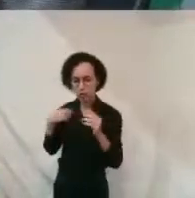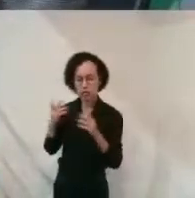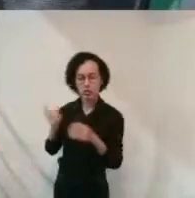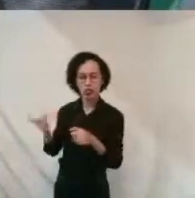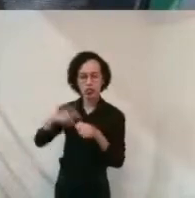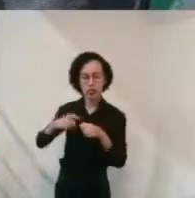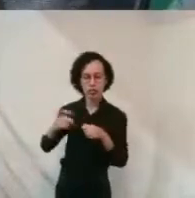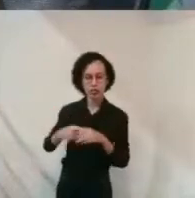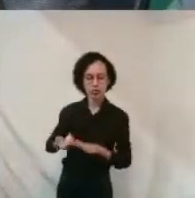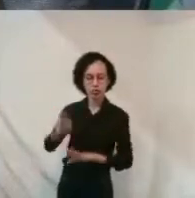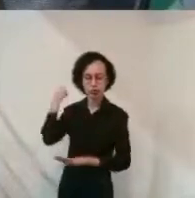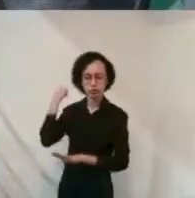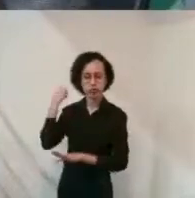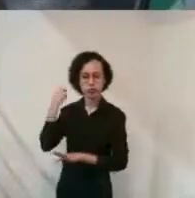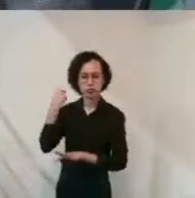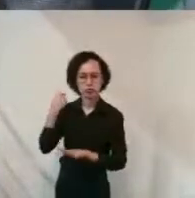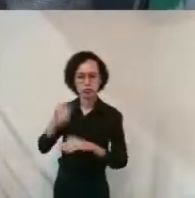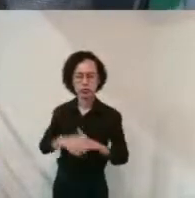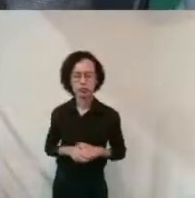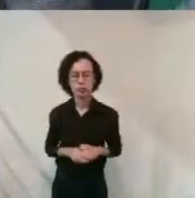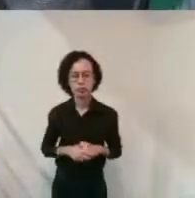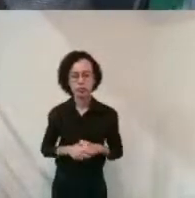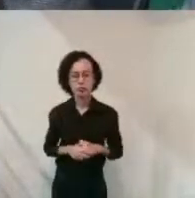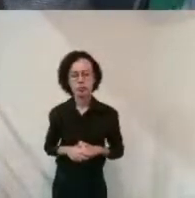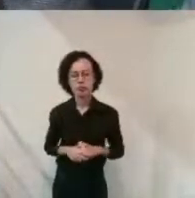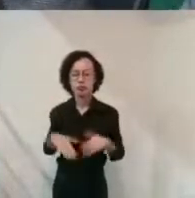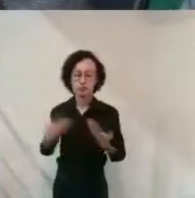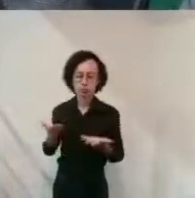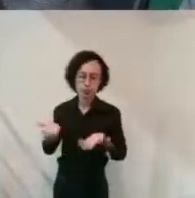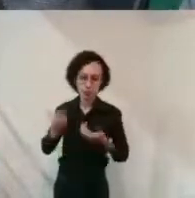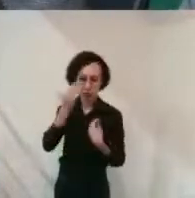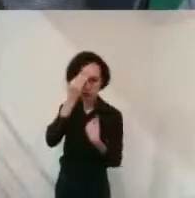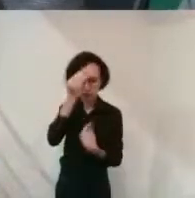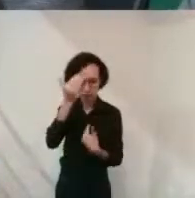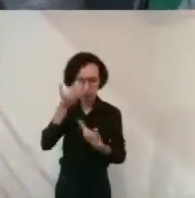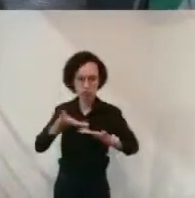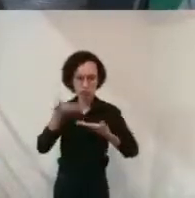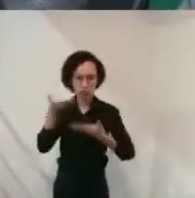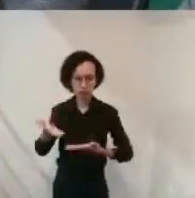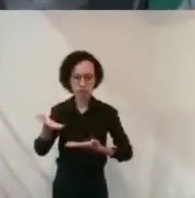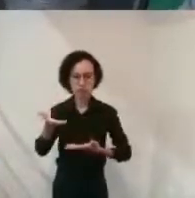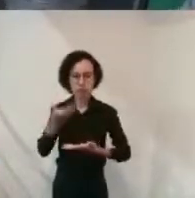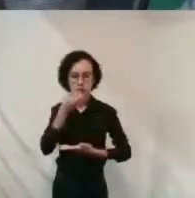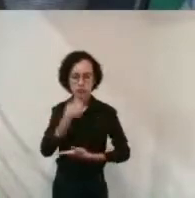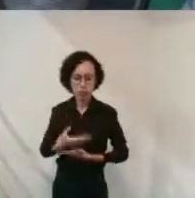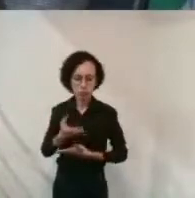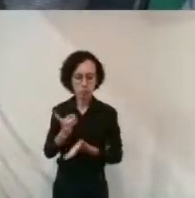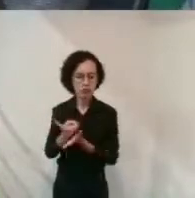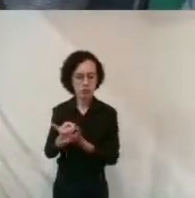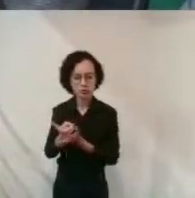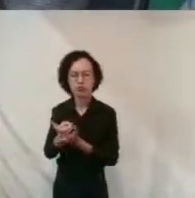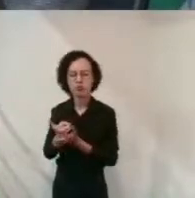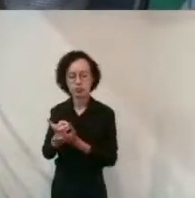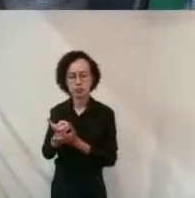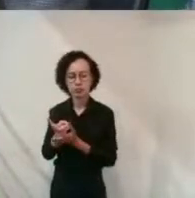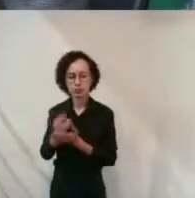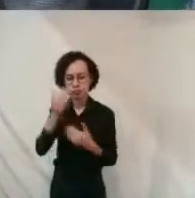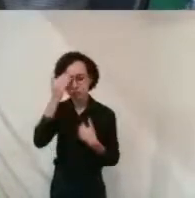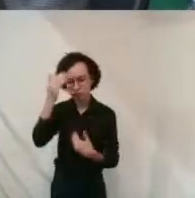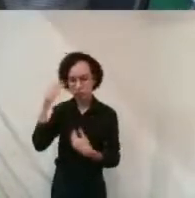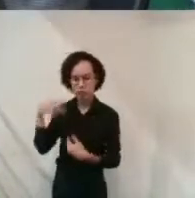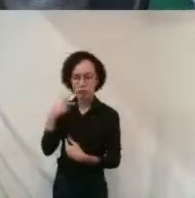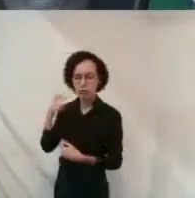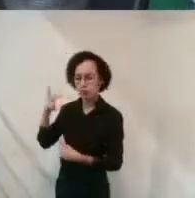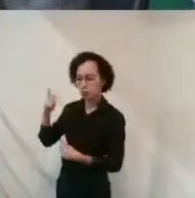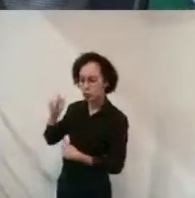volta 200 anos e vai para a época medieval. Então, quero agradecer esse convite, sempre é bom. Agradecer ao doutor Paulo,